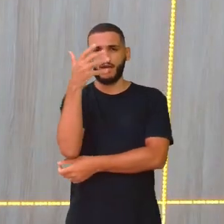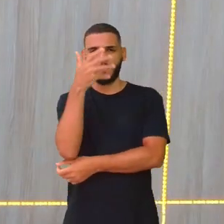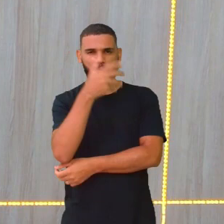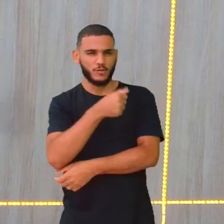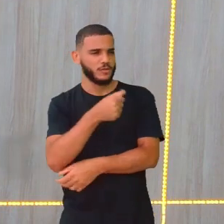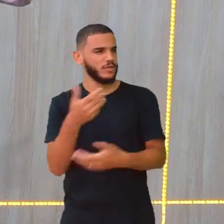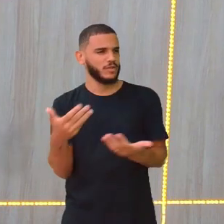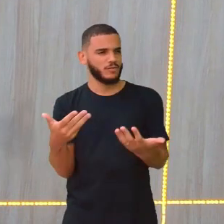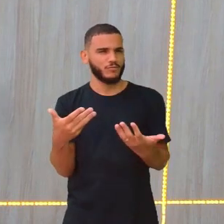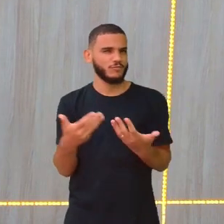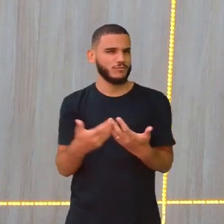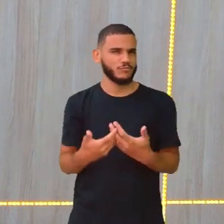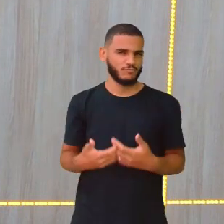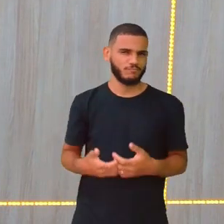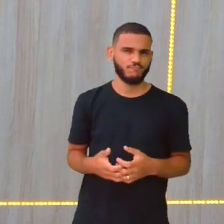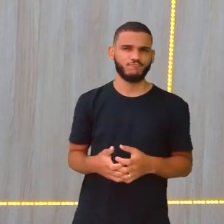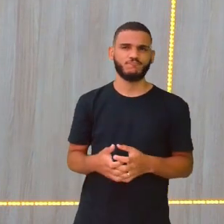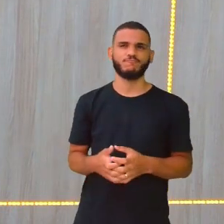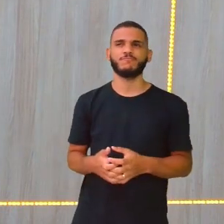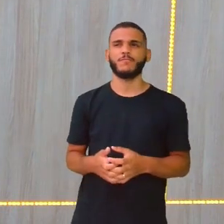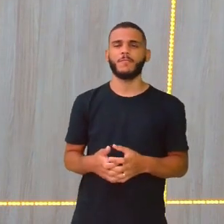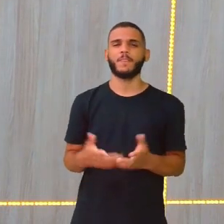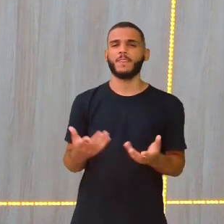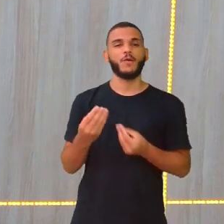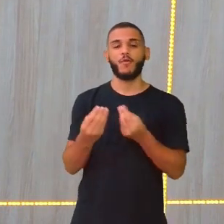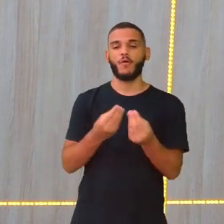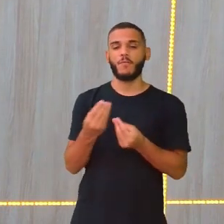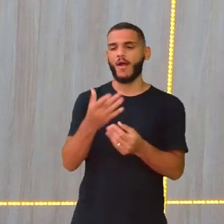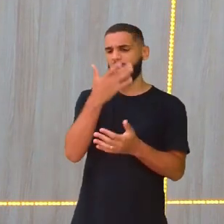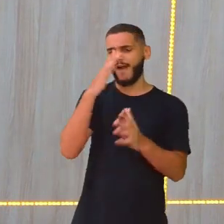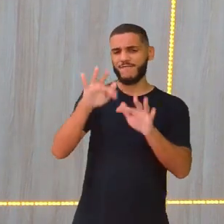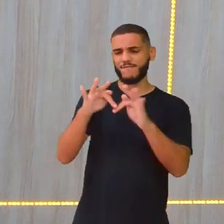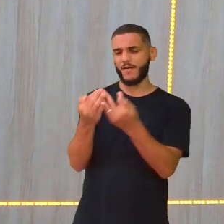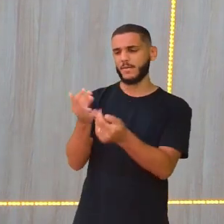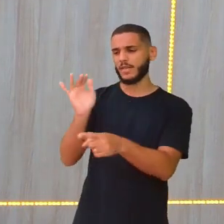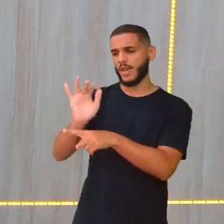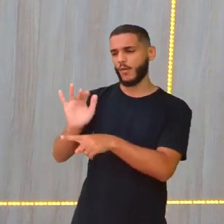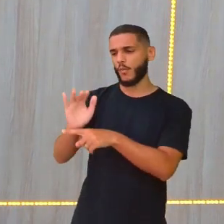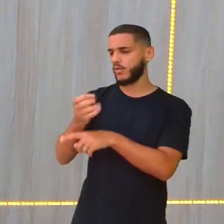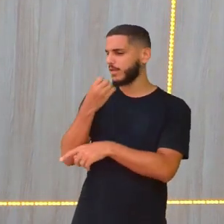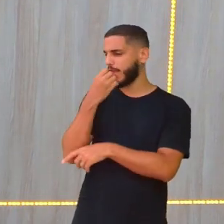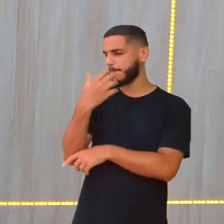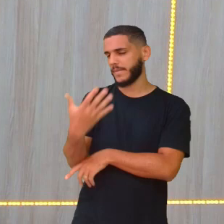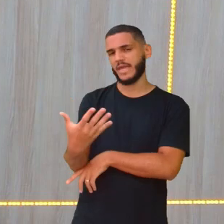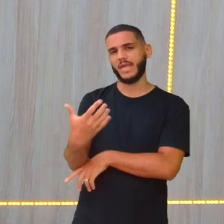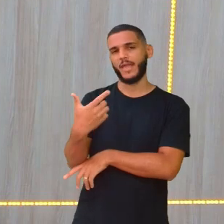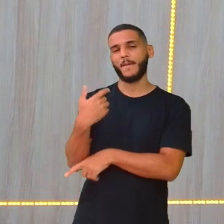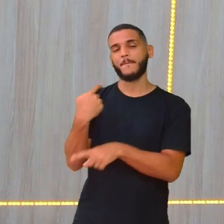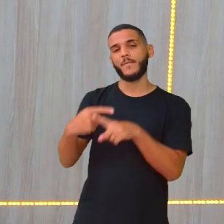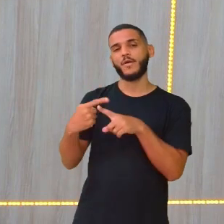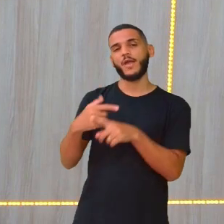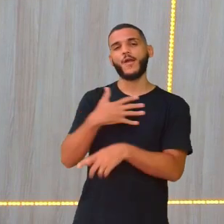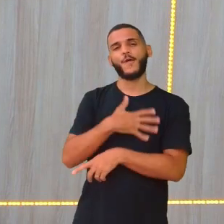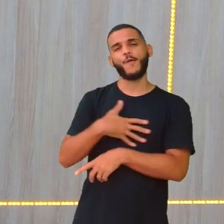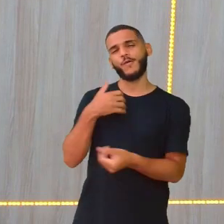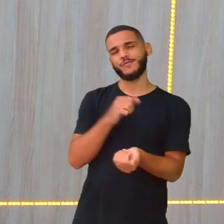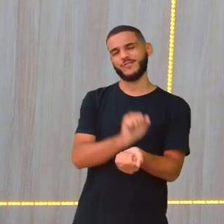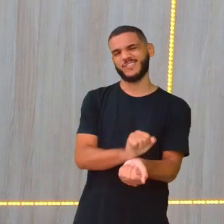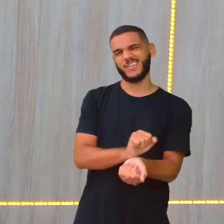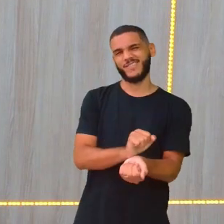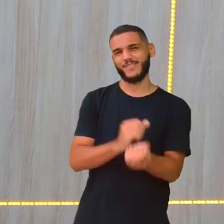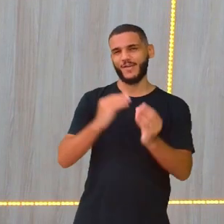uma romantização, isso é uma atenuação. E essa propagação, essa perpetuação